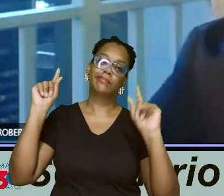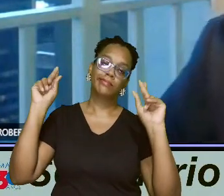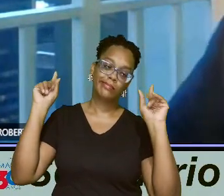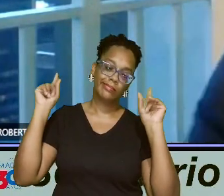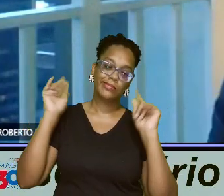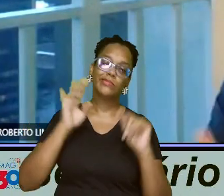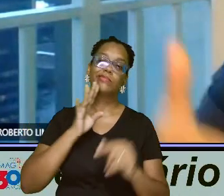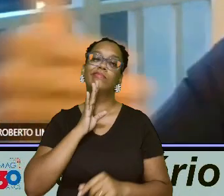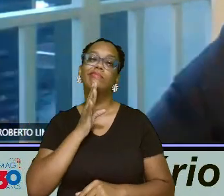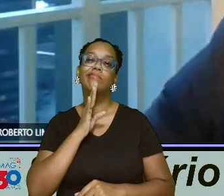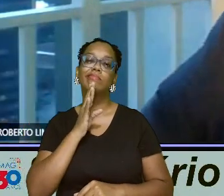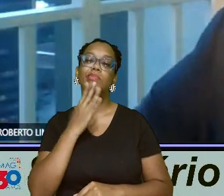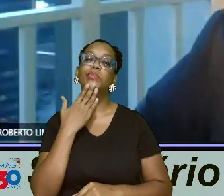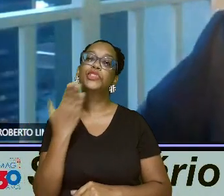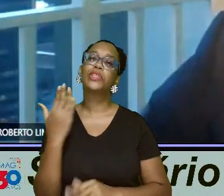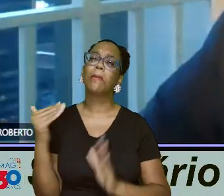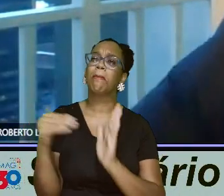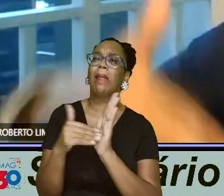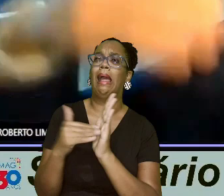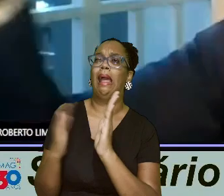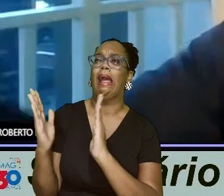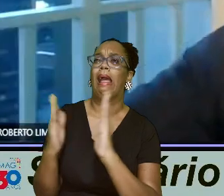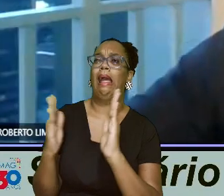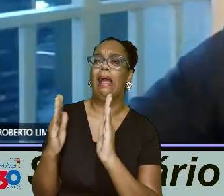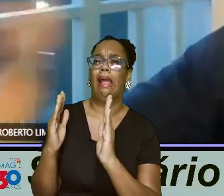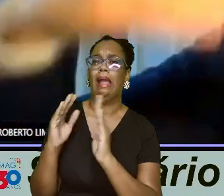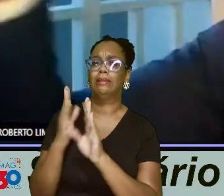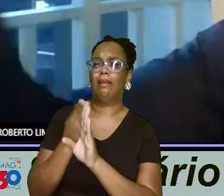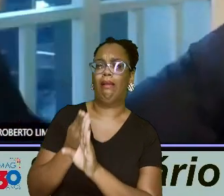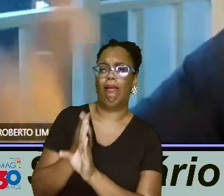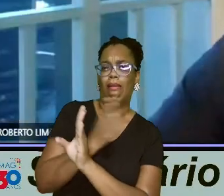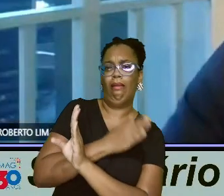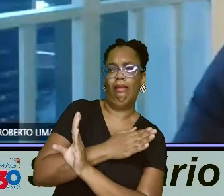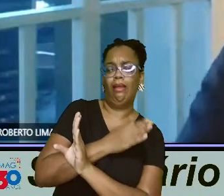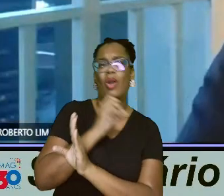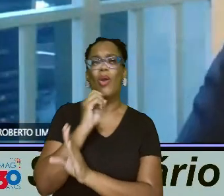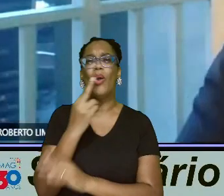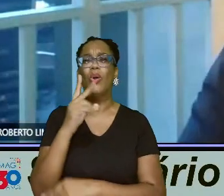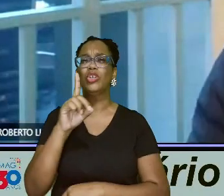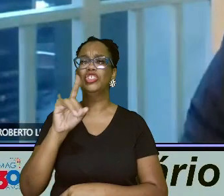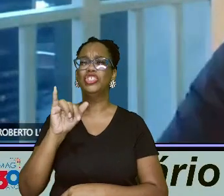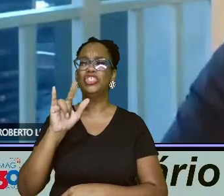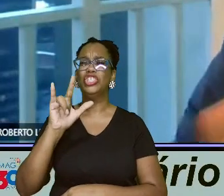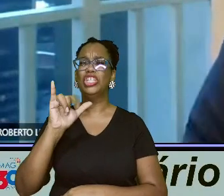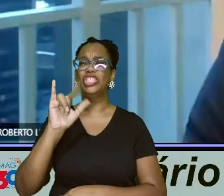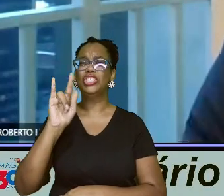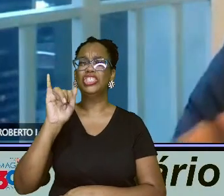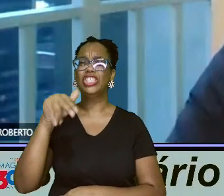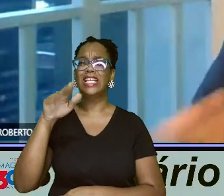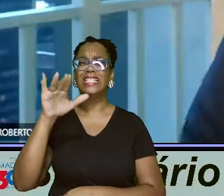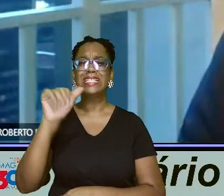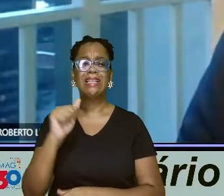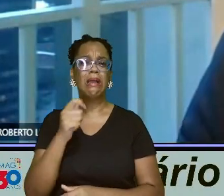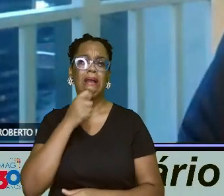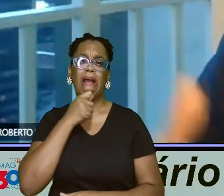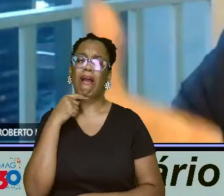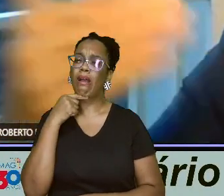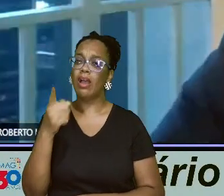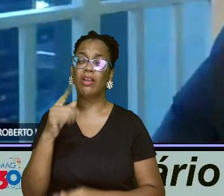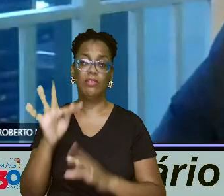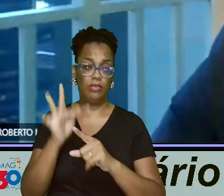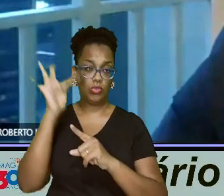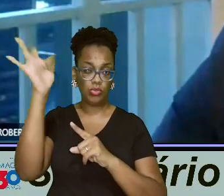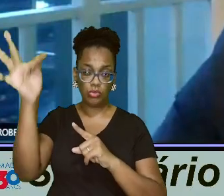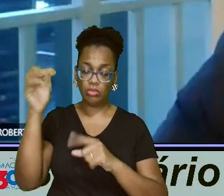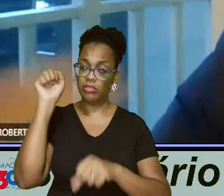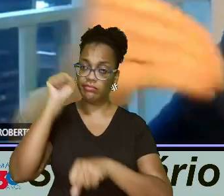pedidos de prazo ou pedidos de diligências infundadas no futuro não interrompem a prescrição. E